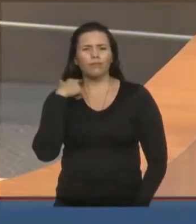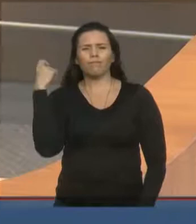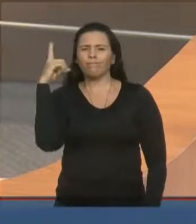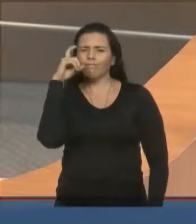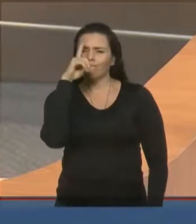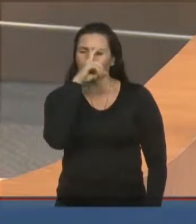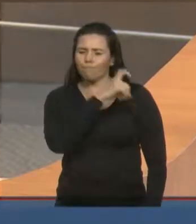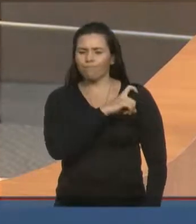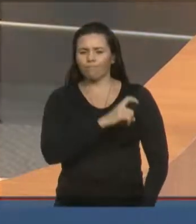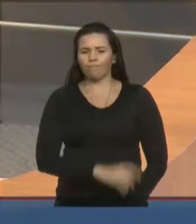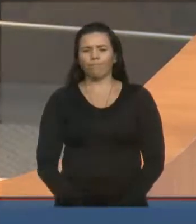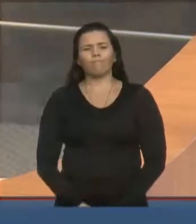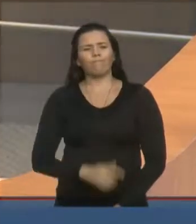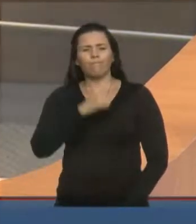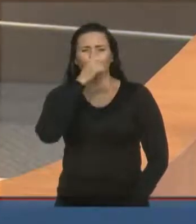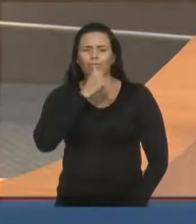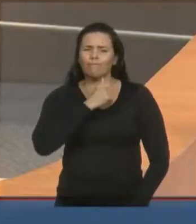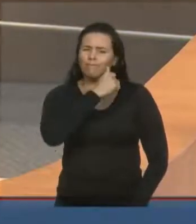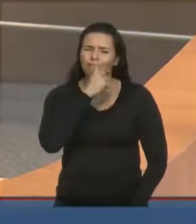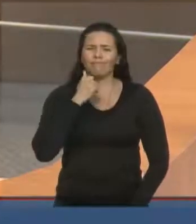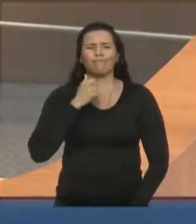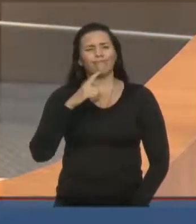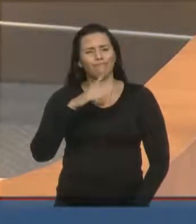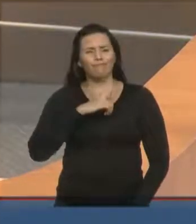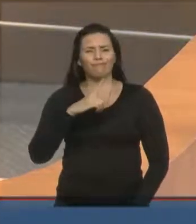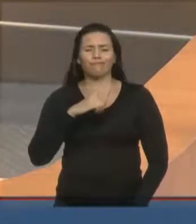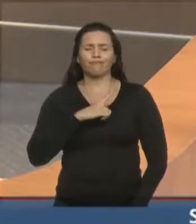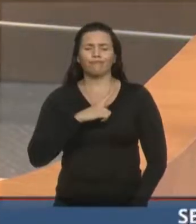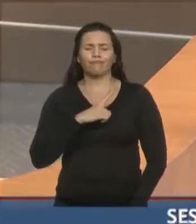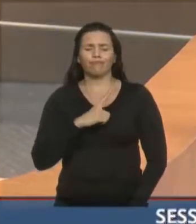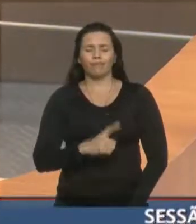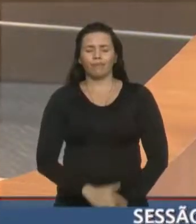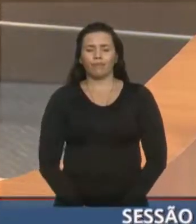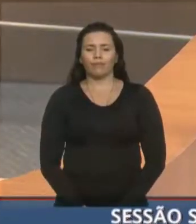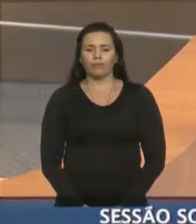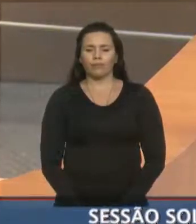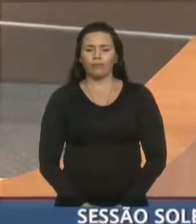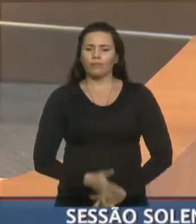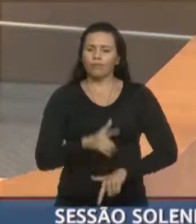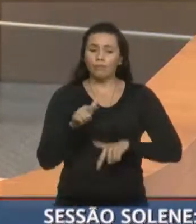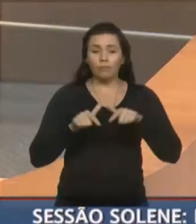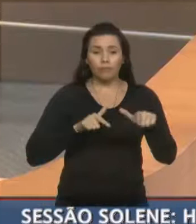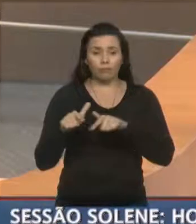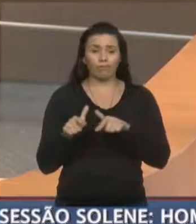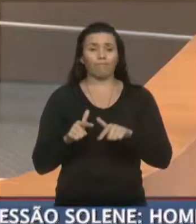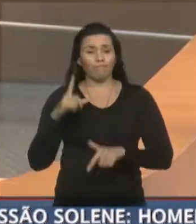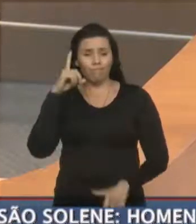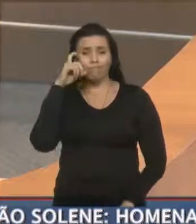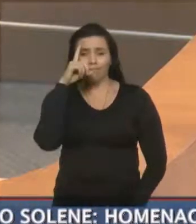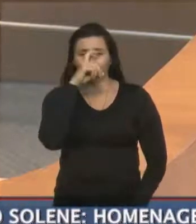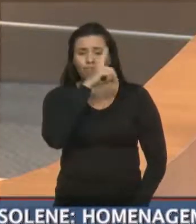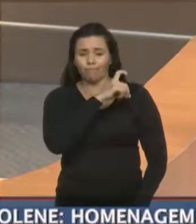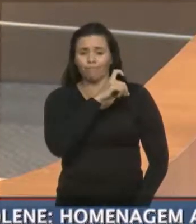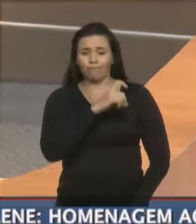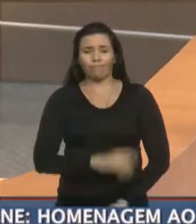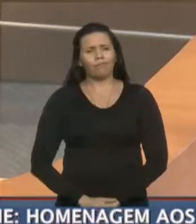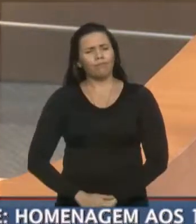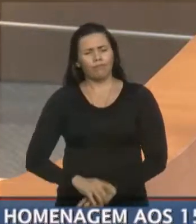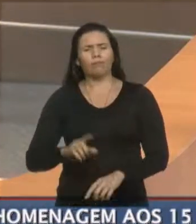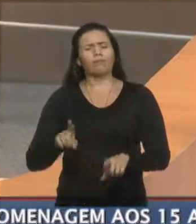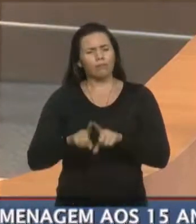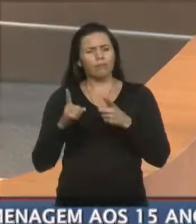extremamente sacrificante, um trabalho altamente complexo e de suma